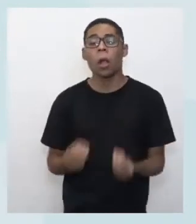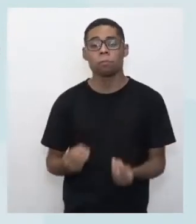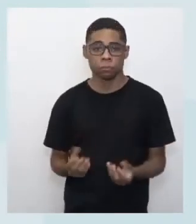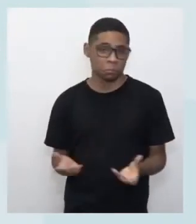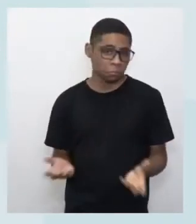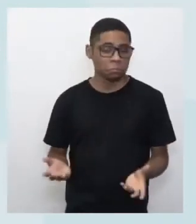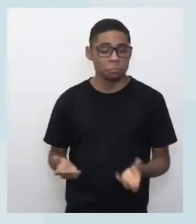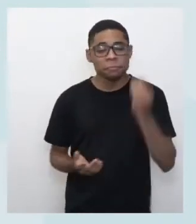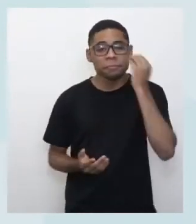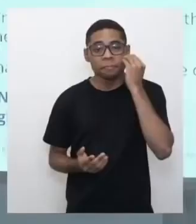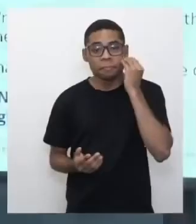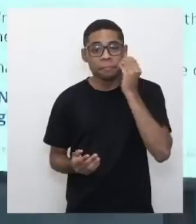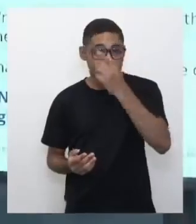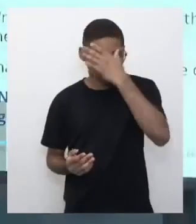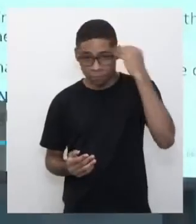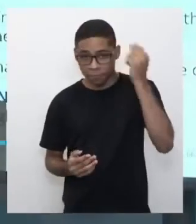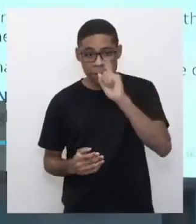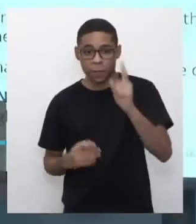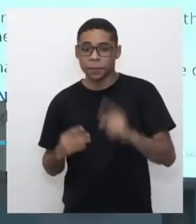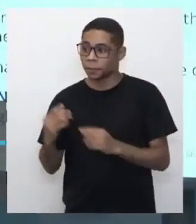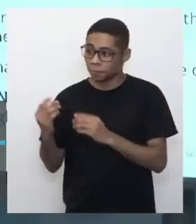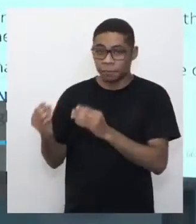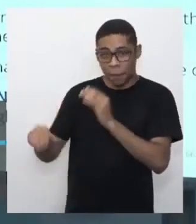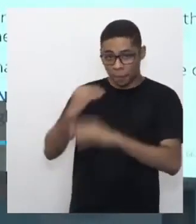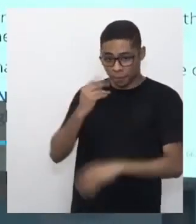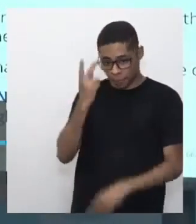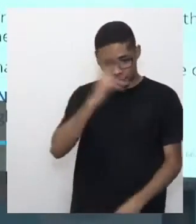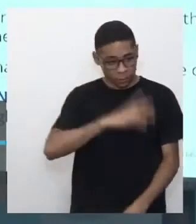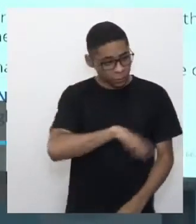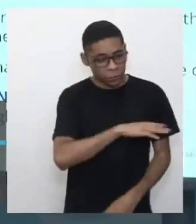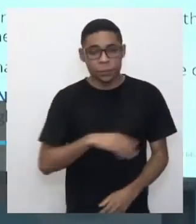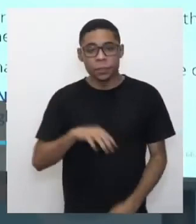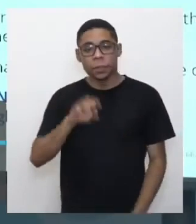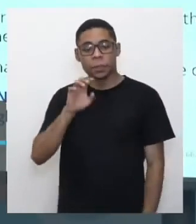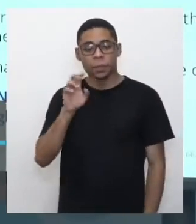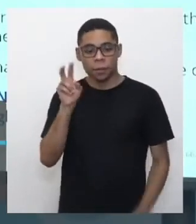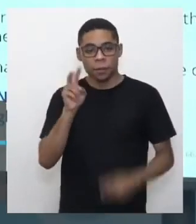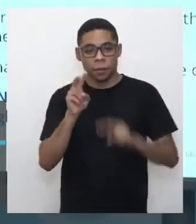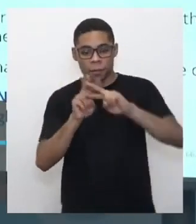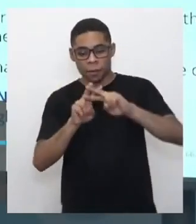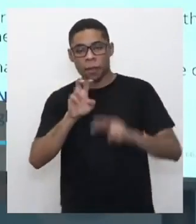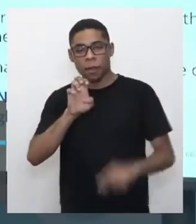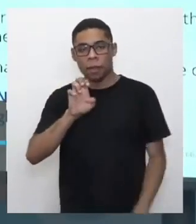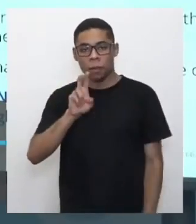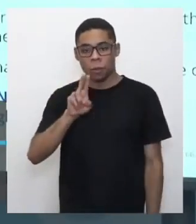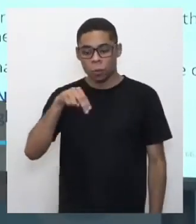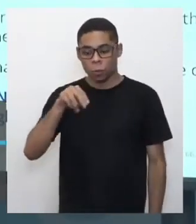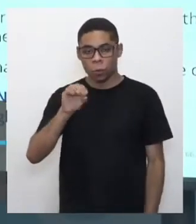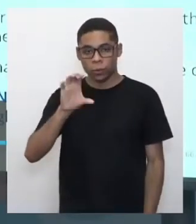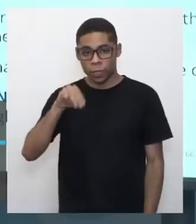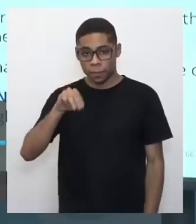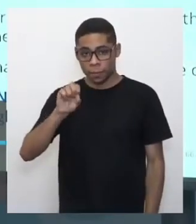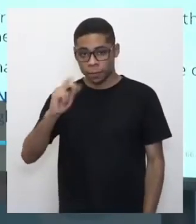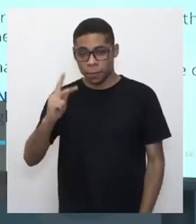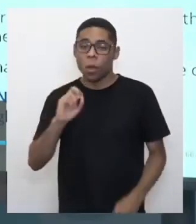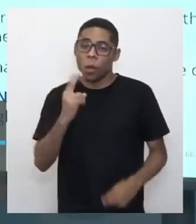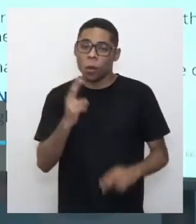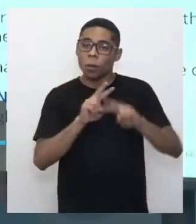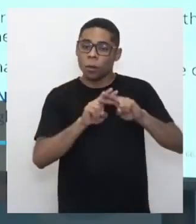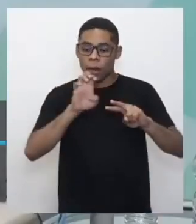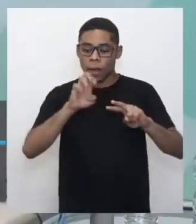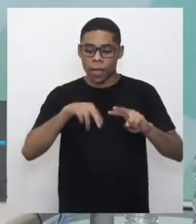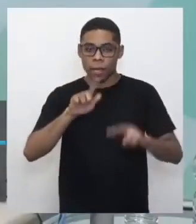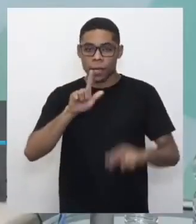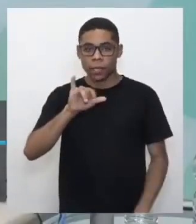sua história. Tá? Não esquece de compartilhar aqui com a gente também, Eu no CMSP ou English CMSP. Certo, Ed? Tem que ter